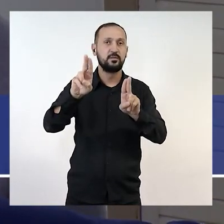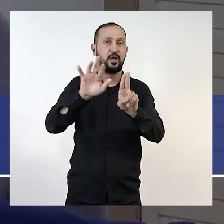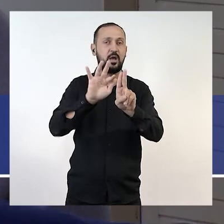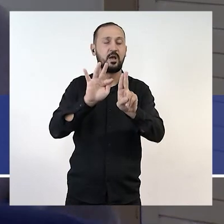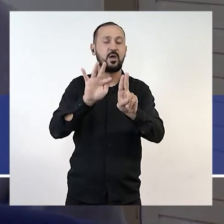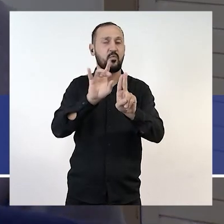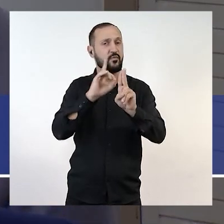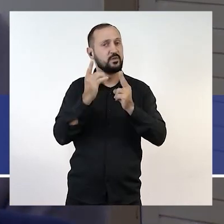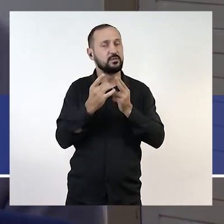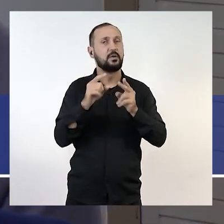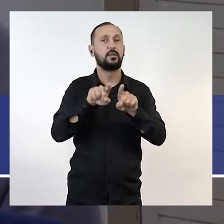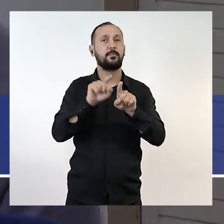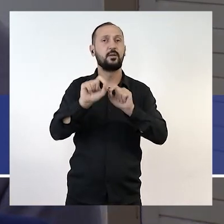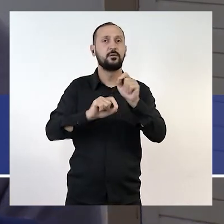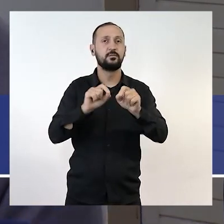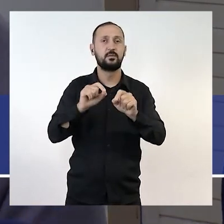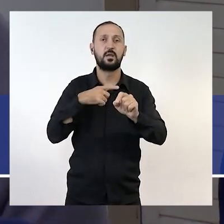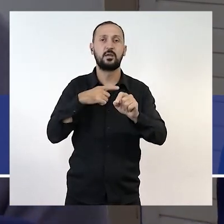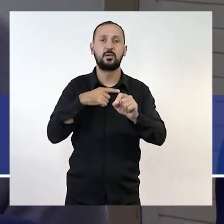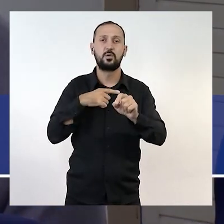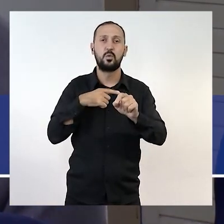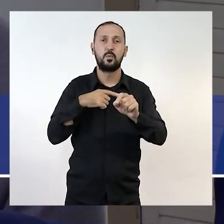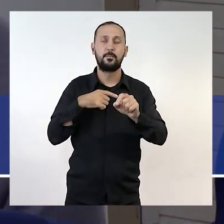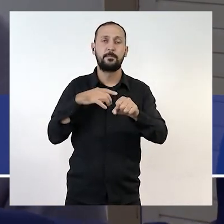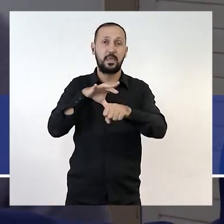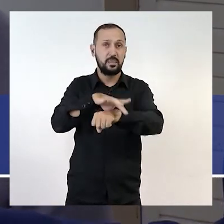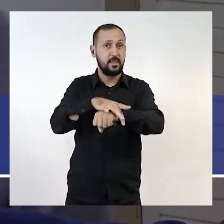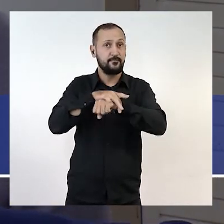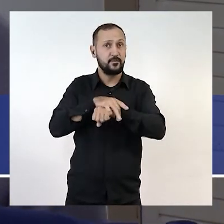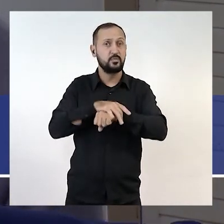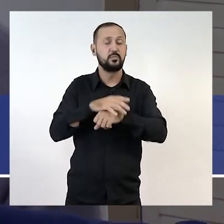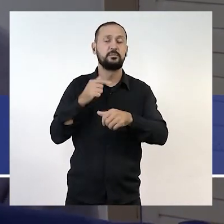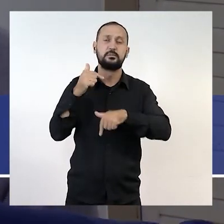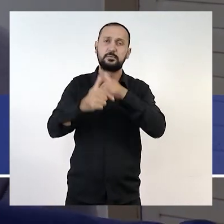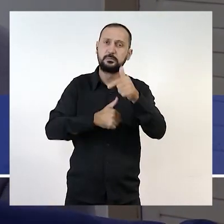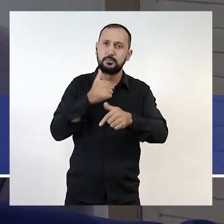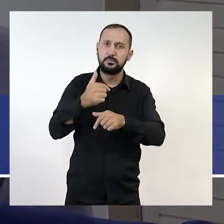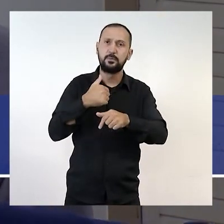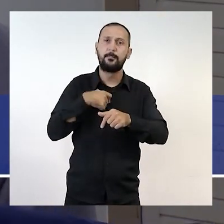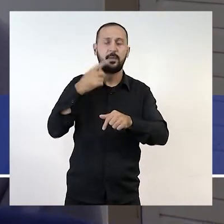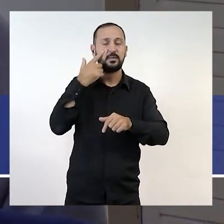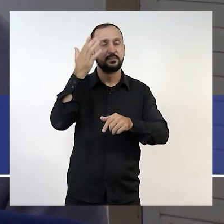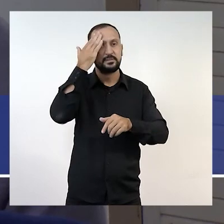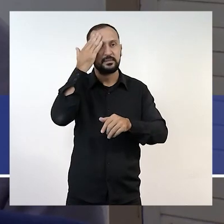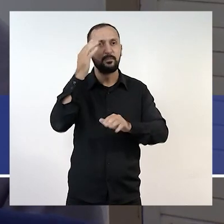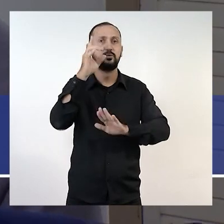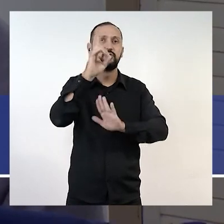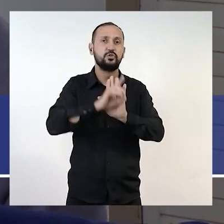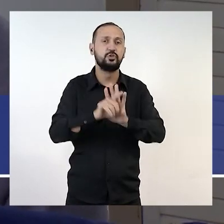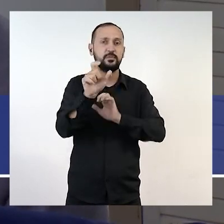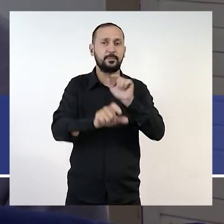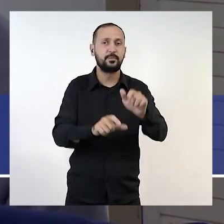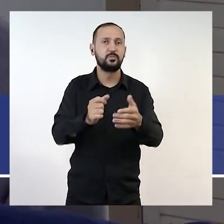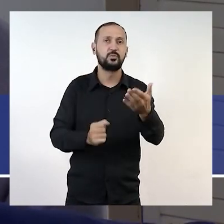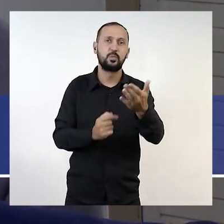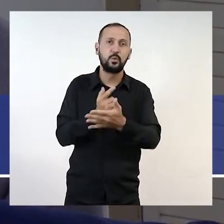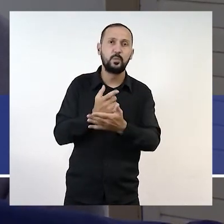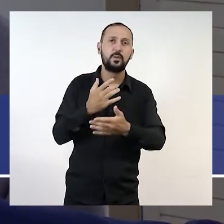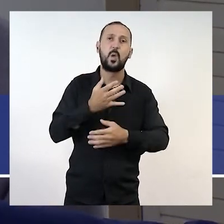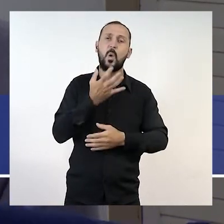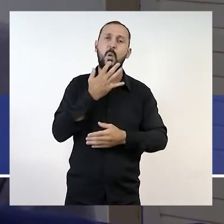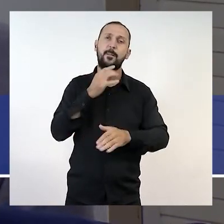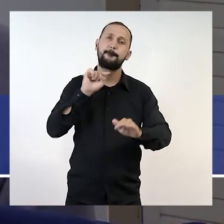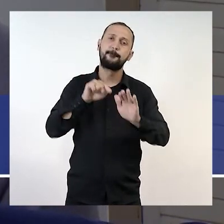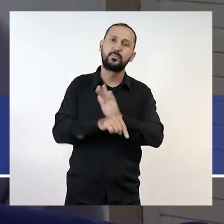Federal. Nós temos uma defensora pública muito ativa no que concerne aos direitos dos consumidores, com